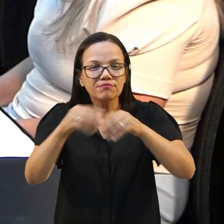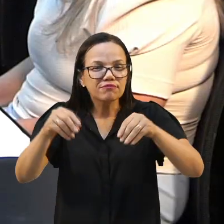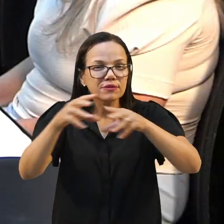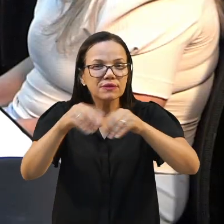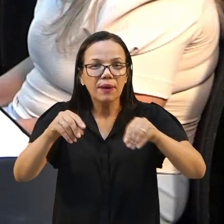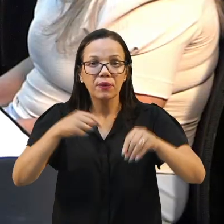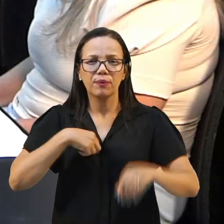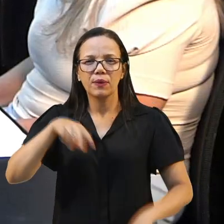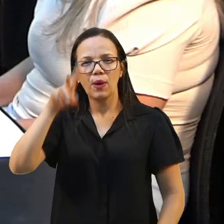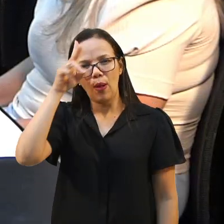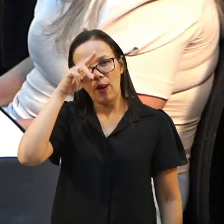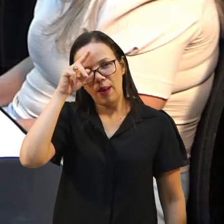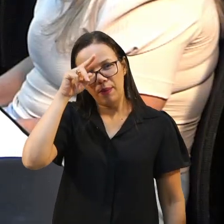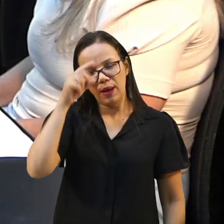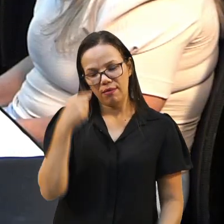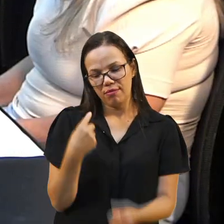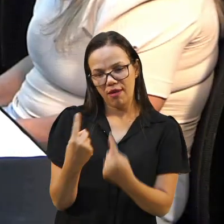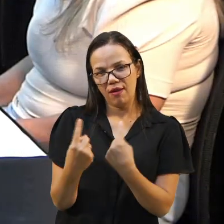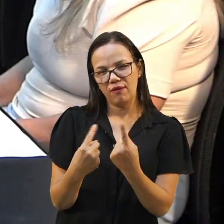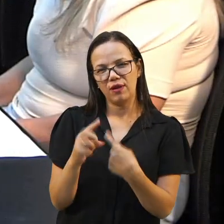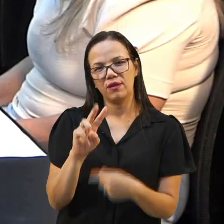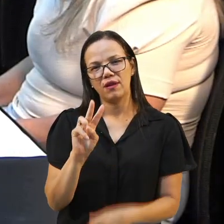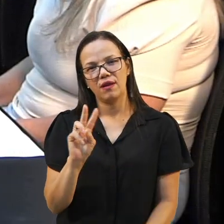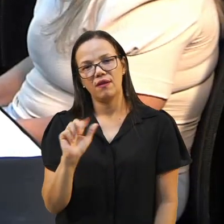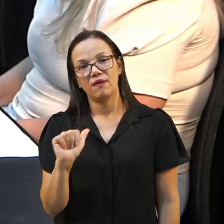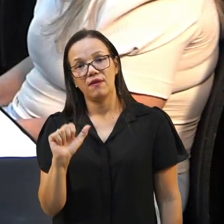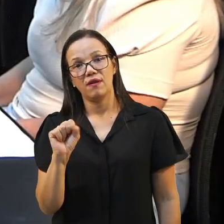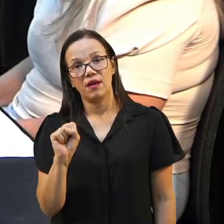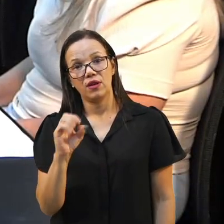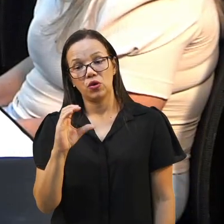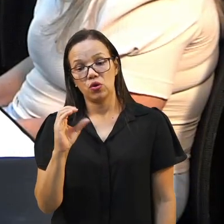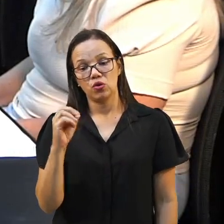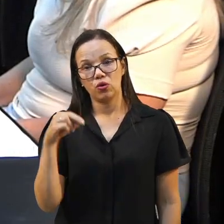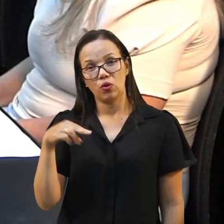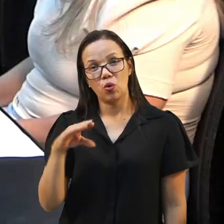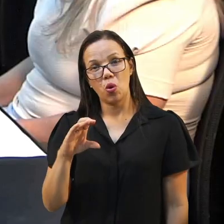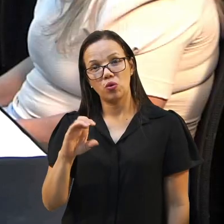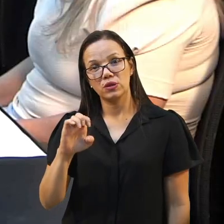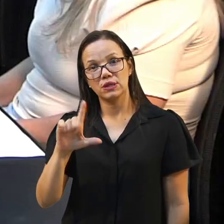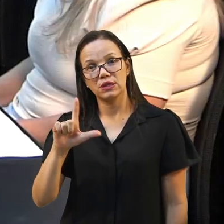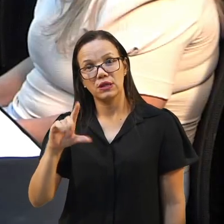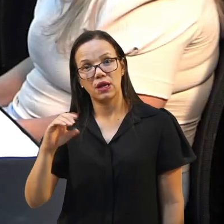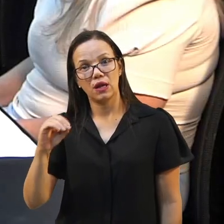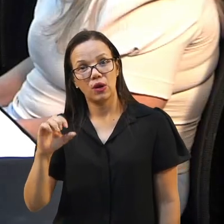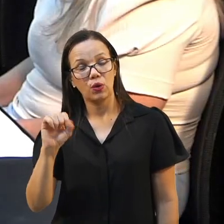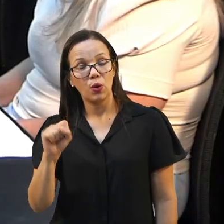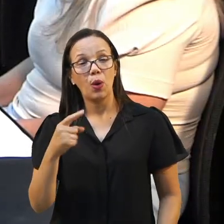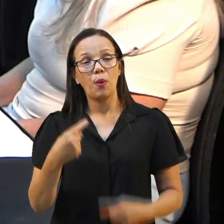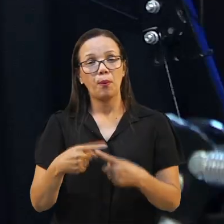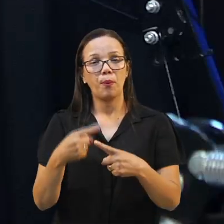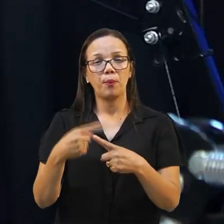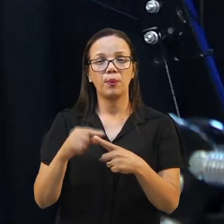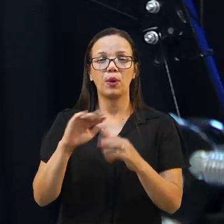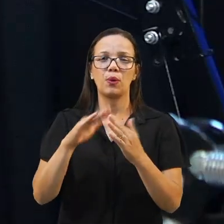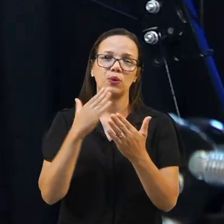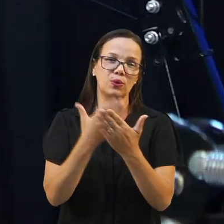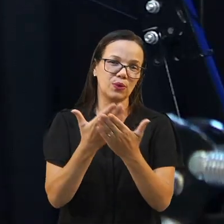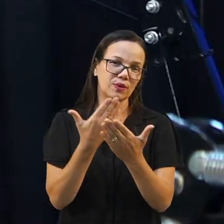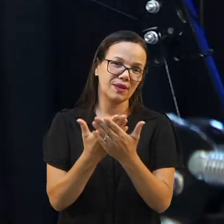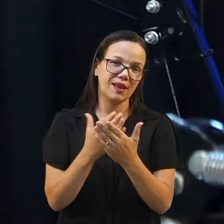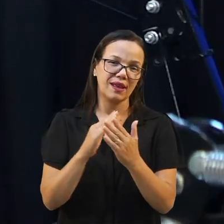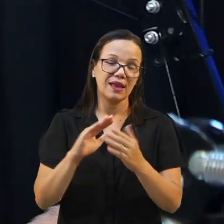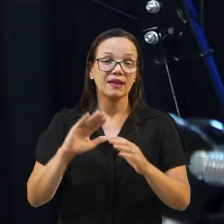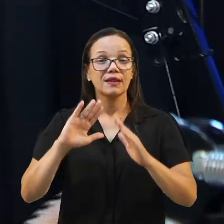lembrei da Avenida Vasconcelos Costa? Porque eu estudei na Escola Doutor Duarte, Sim. que é na Avenida Vasconcelos